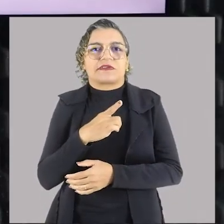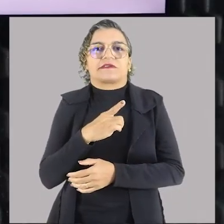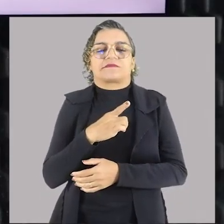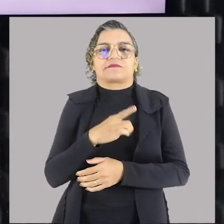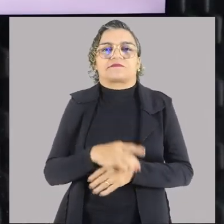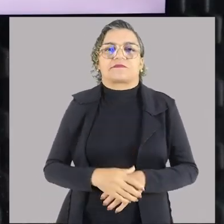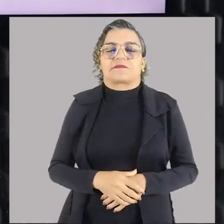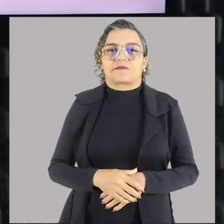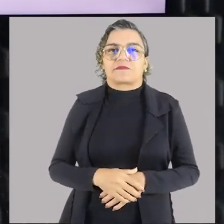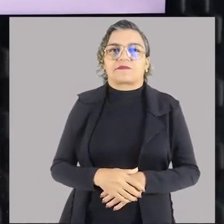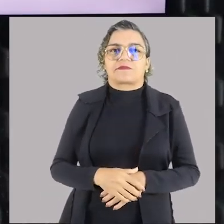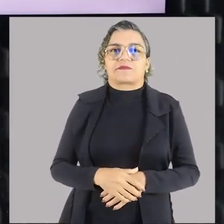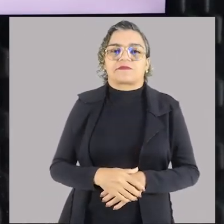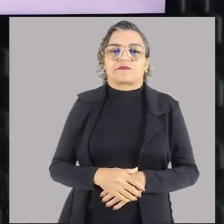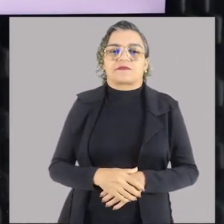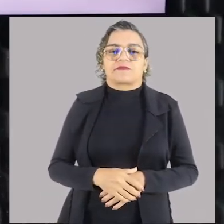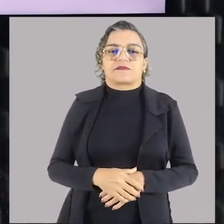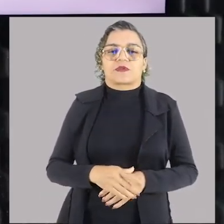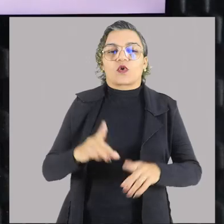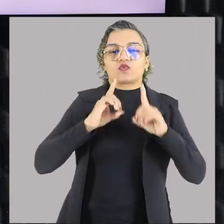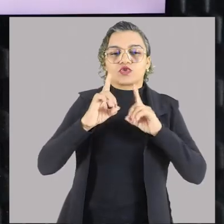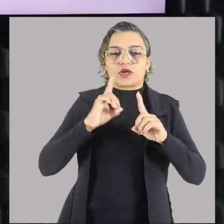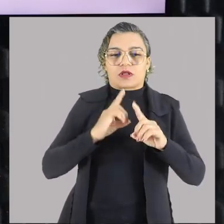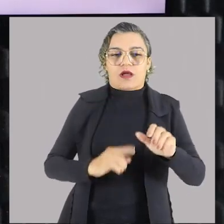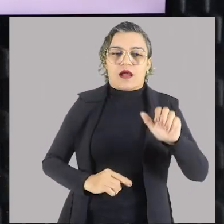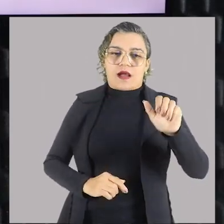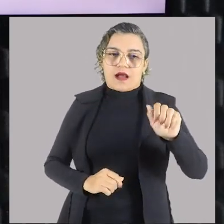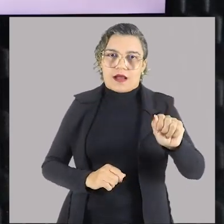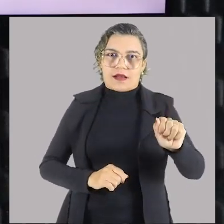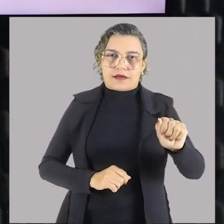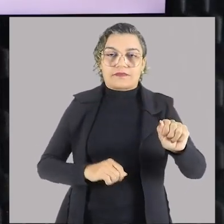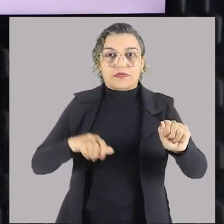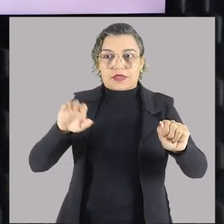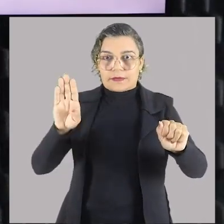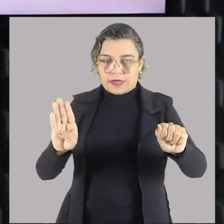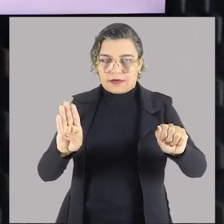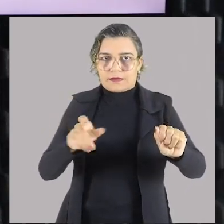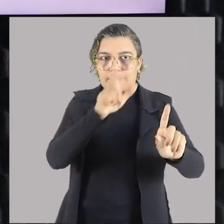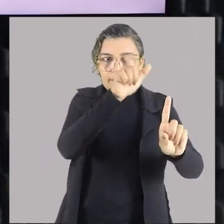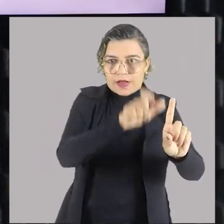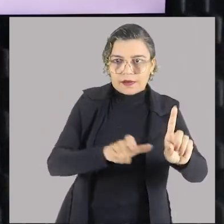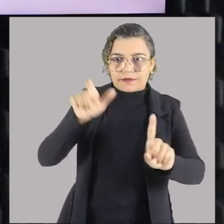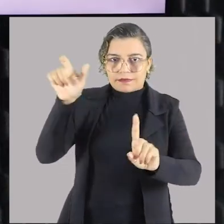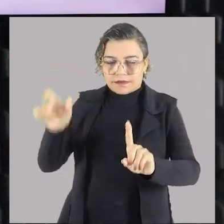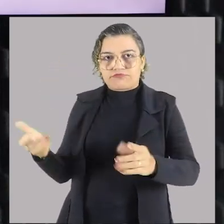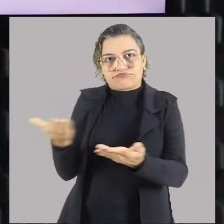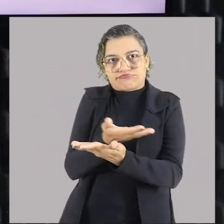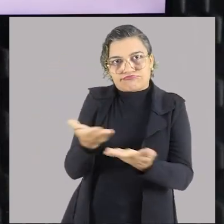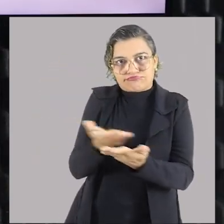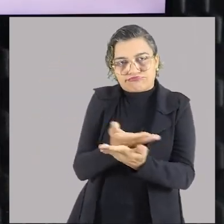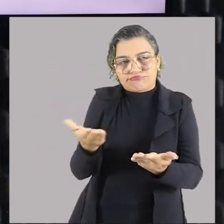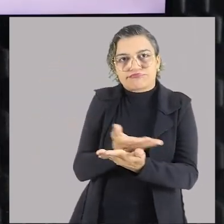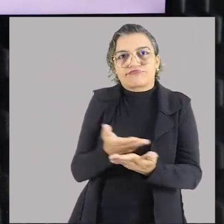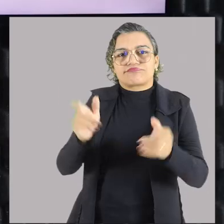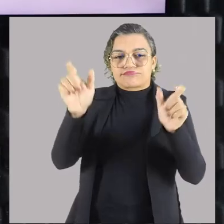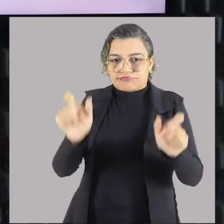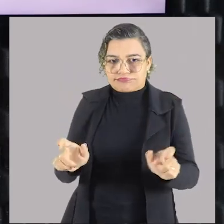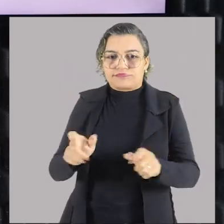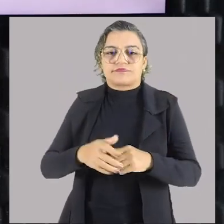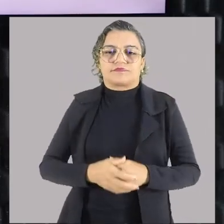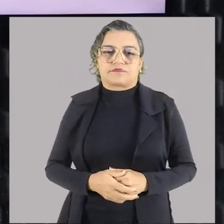do estudante A e a fala do estudante B, fazendo essa interação entre as duas pessoas